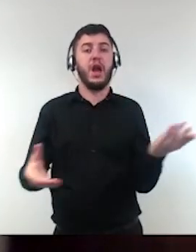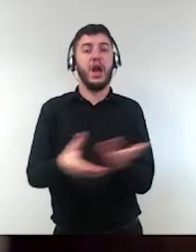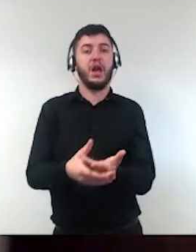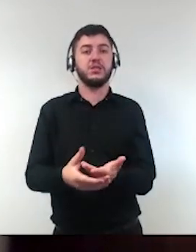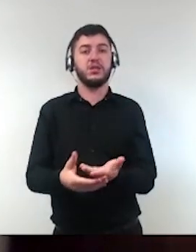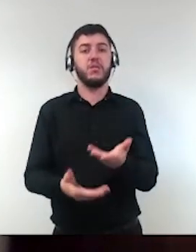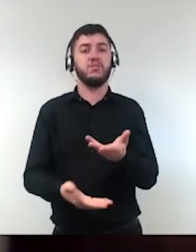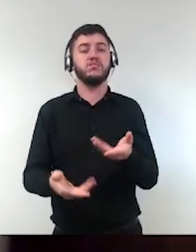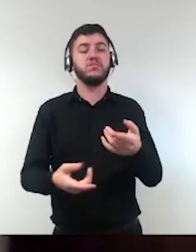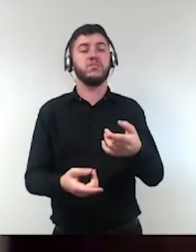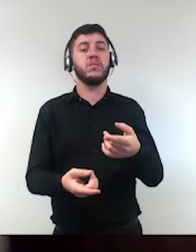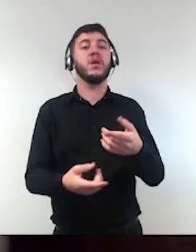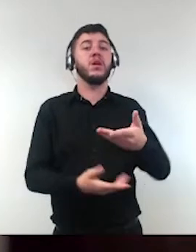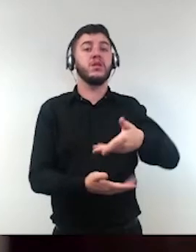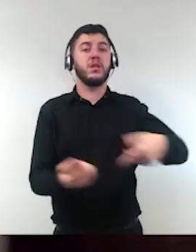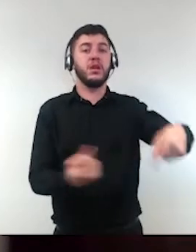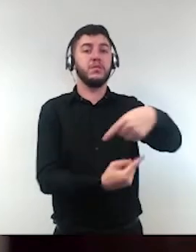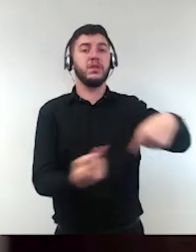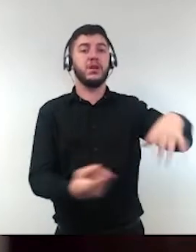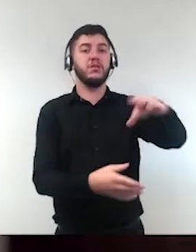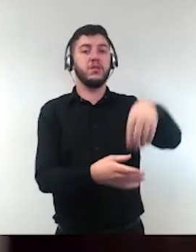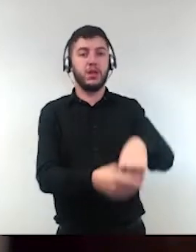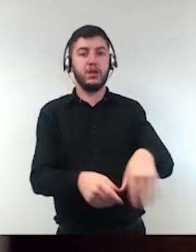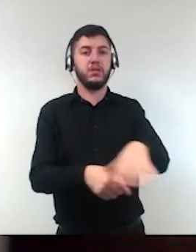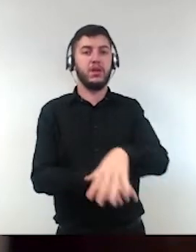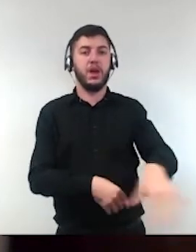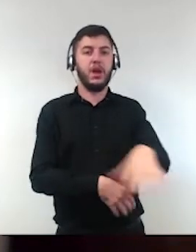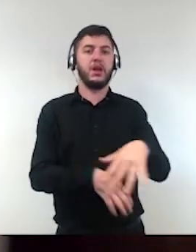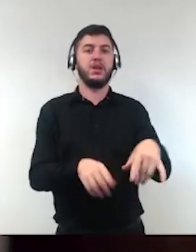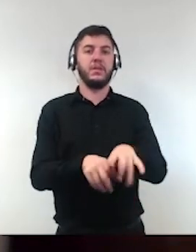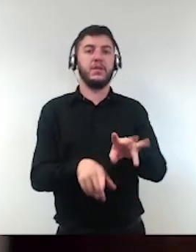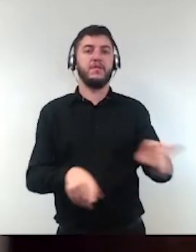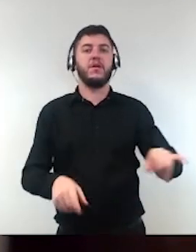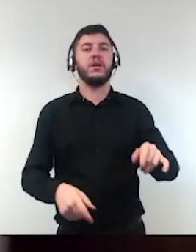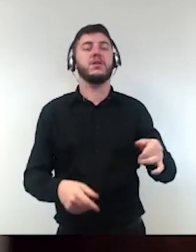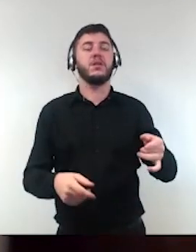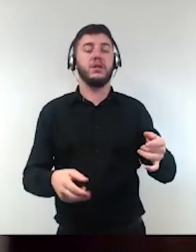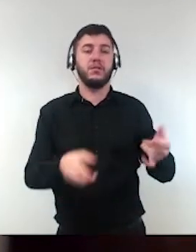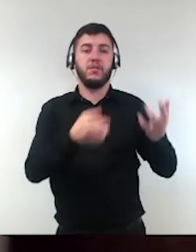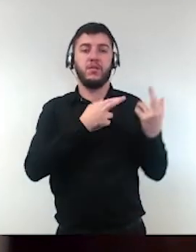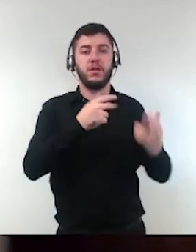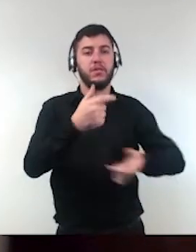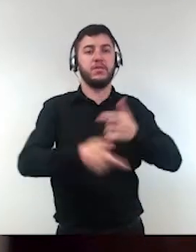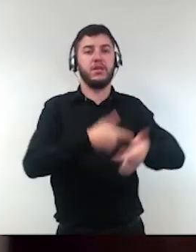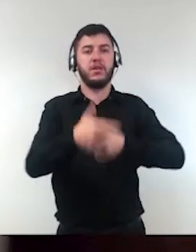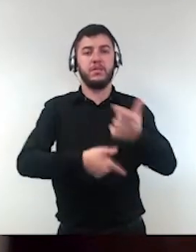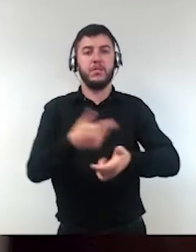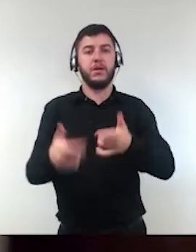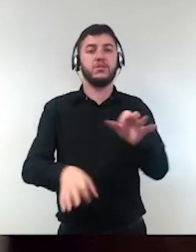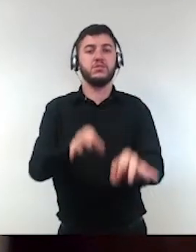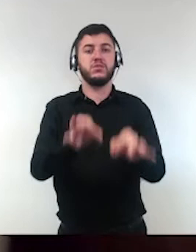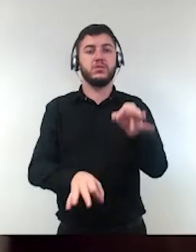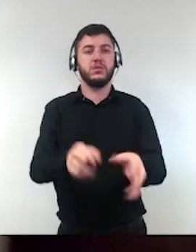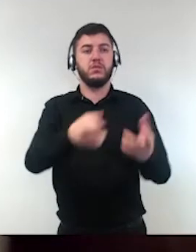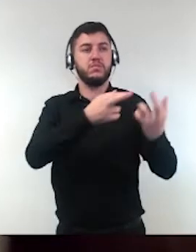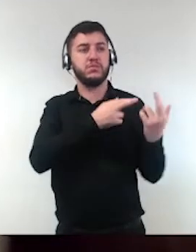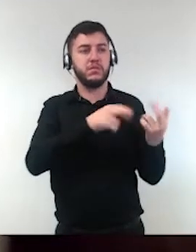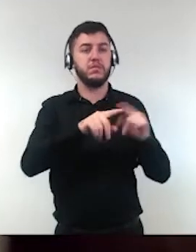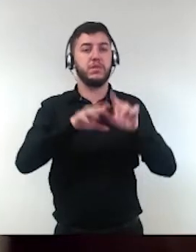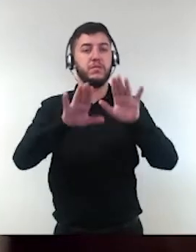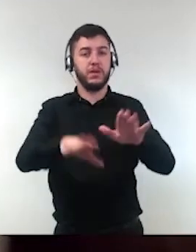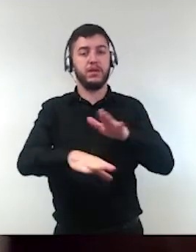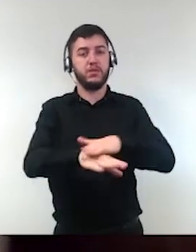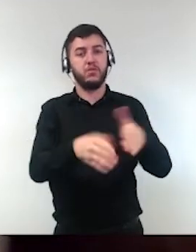e eficiente para dar conta de toda essa demanda judicial. Nós temos, durante a